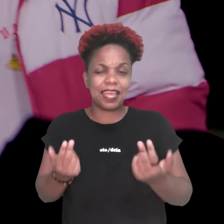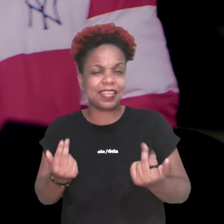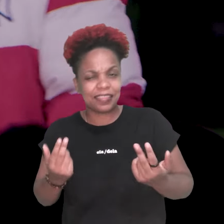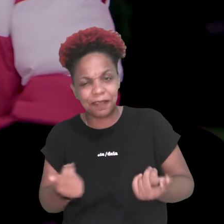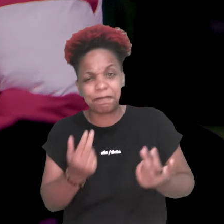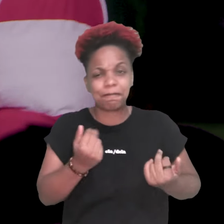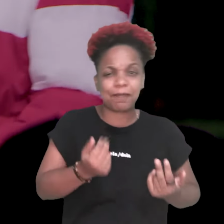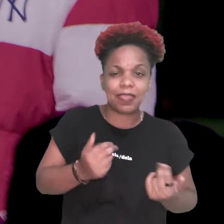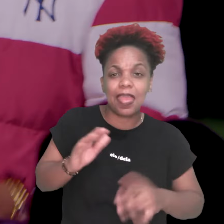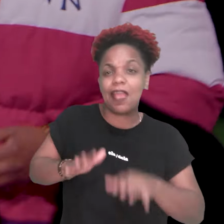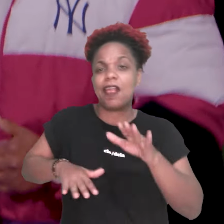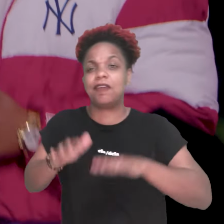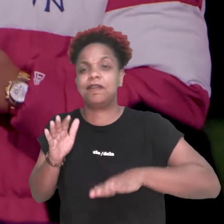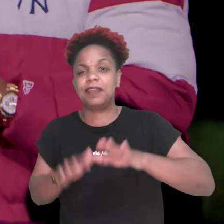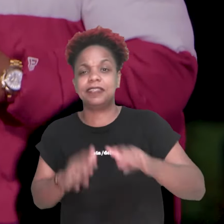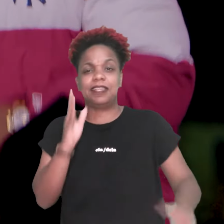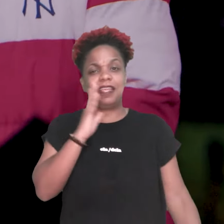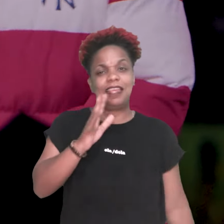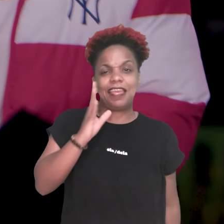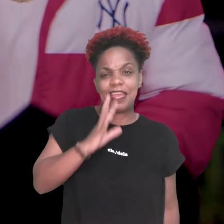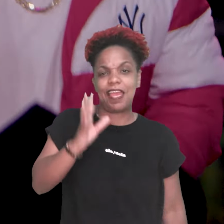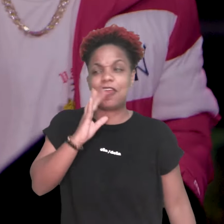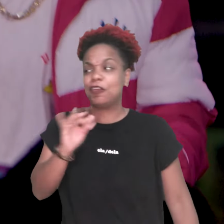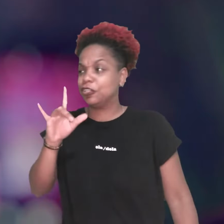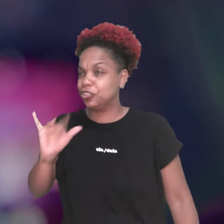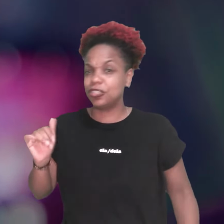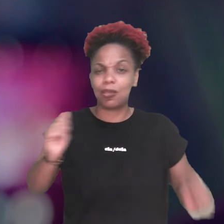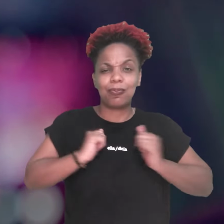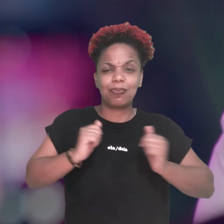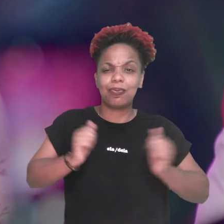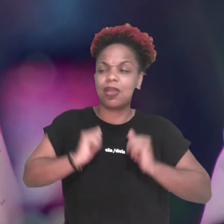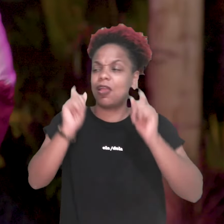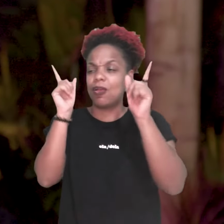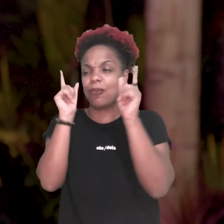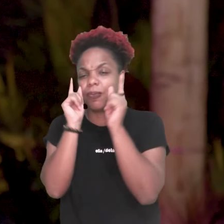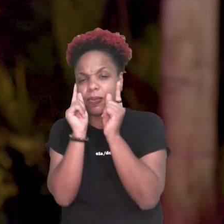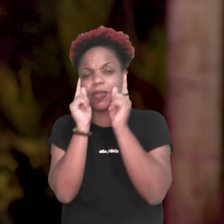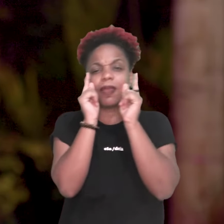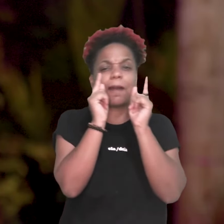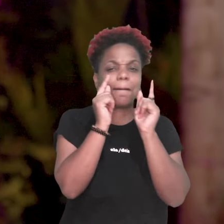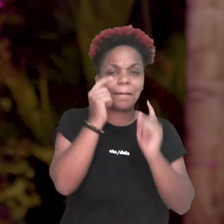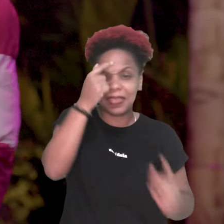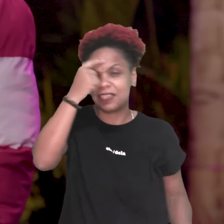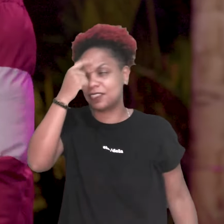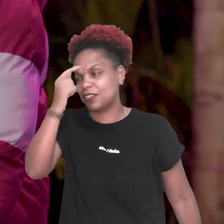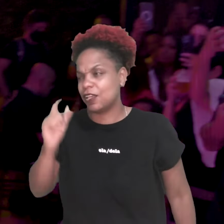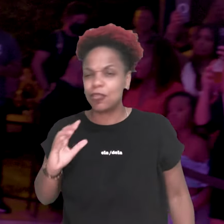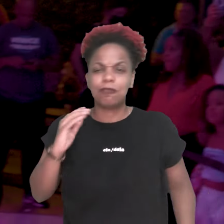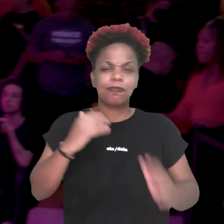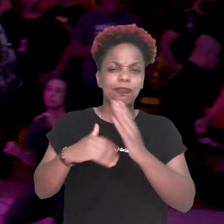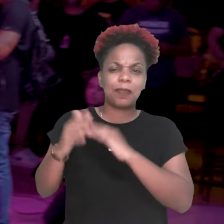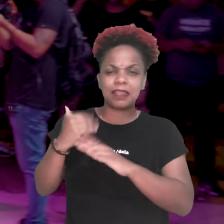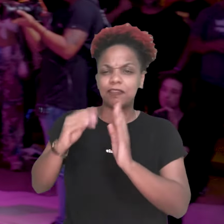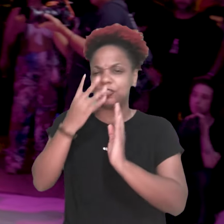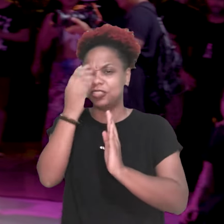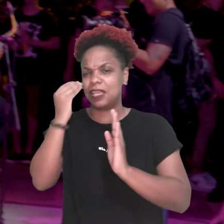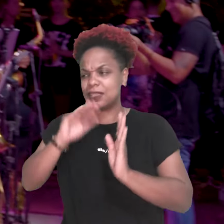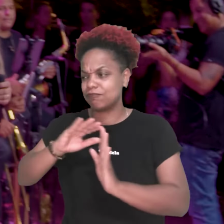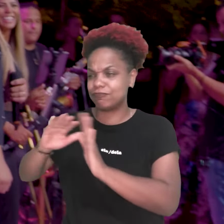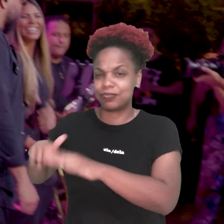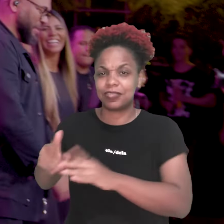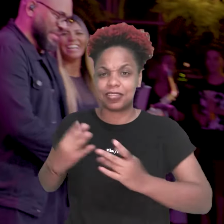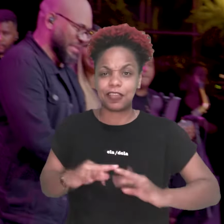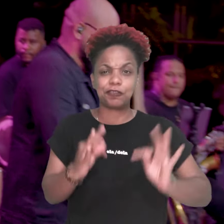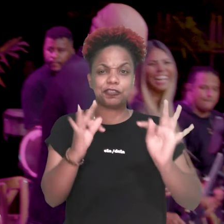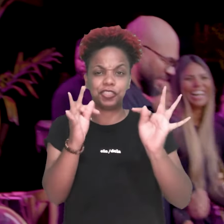vem. Às vezes é legal, tira o dia de bobeira. Adia, desliga tudo, esquece que eu não tô. Abaixa o digital